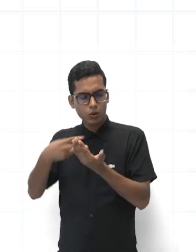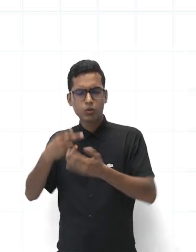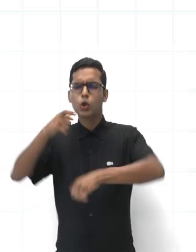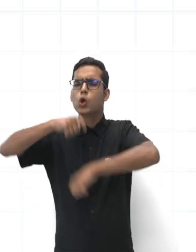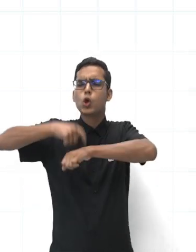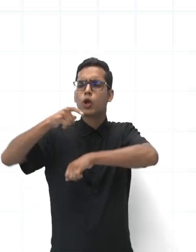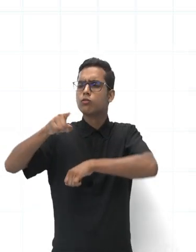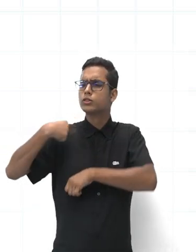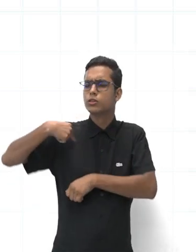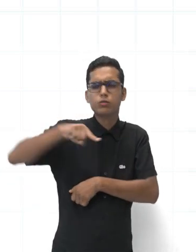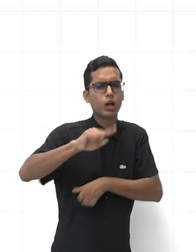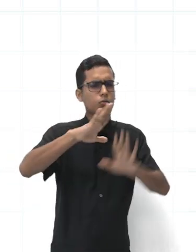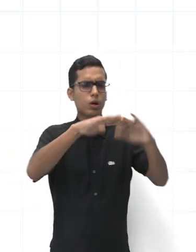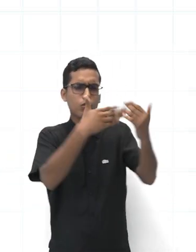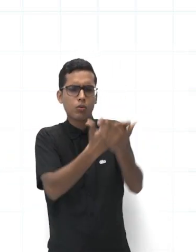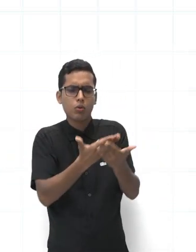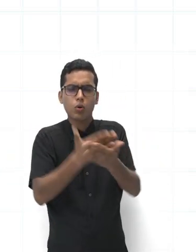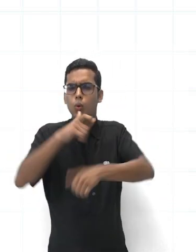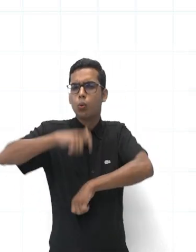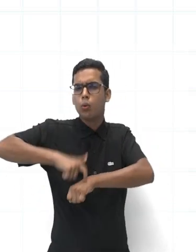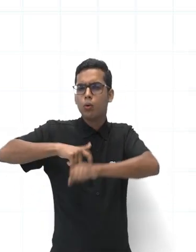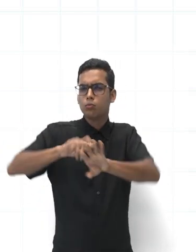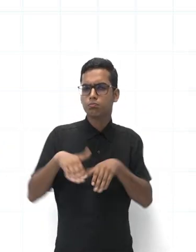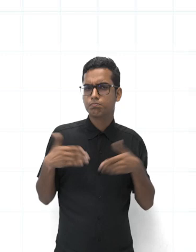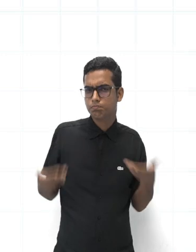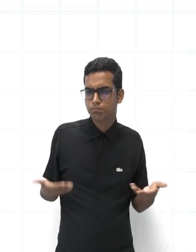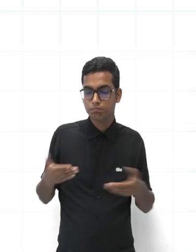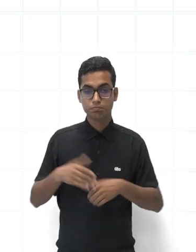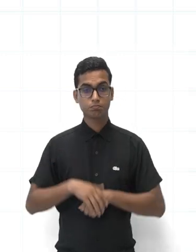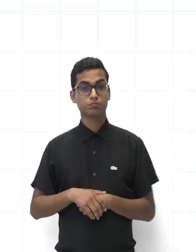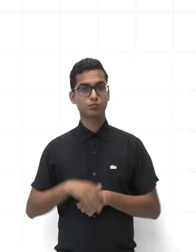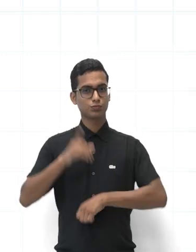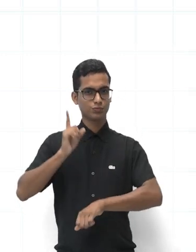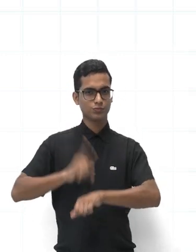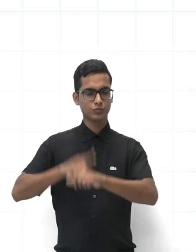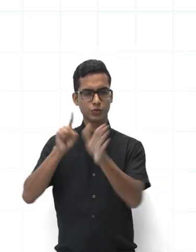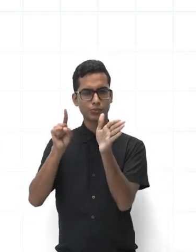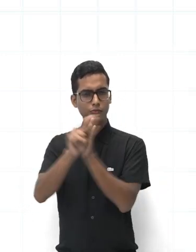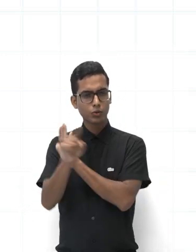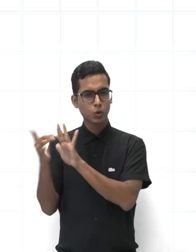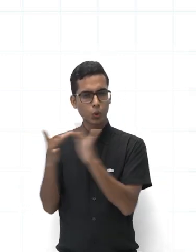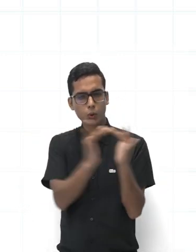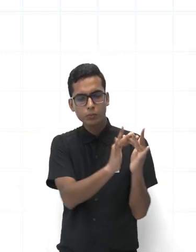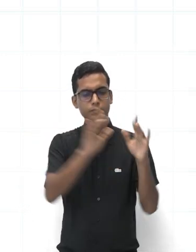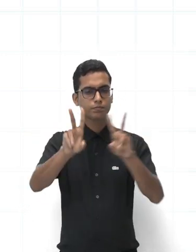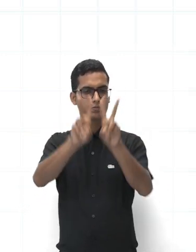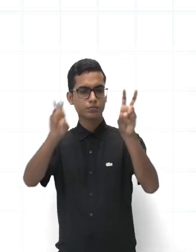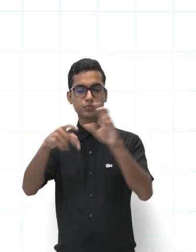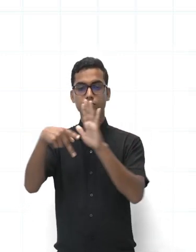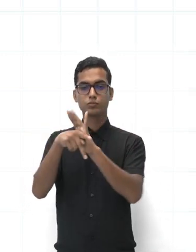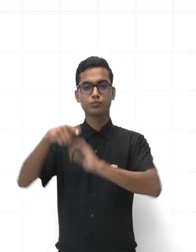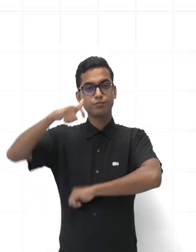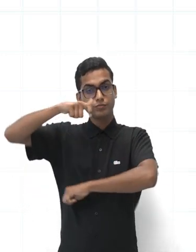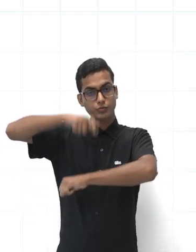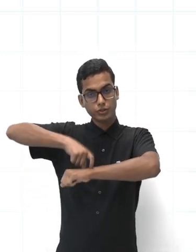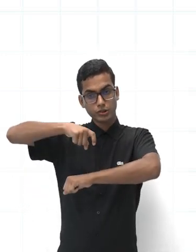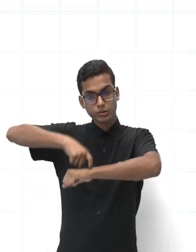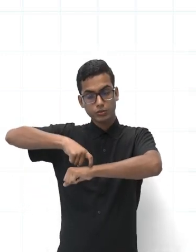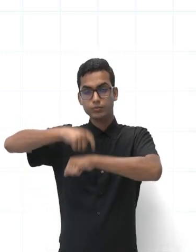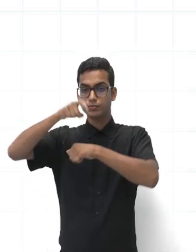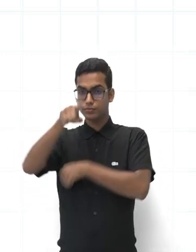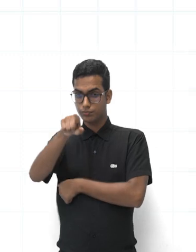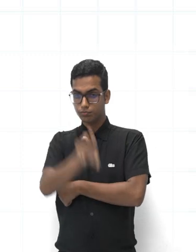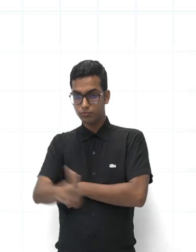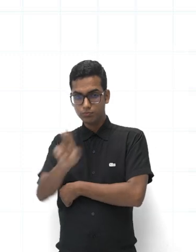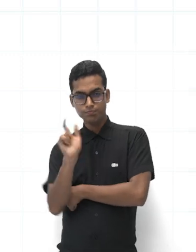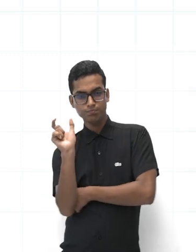escola? What time do you go to school? Como ele está perguntando, alguém está perguntando sobre as horas, você vai utilizar